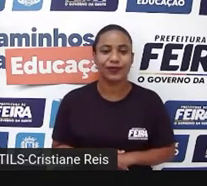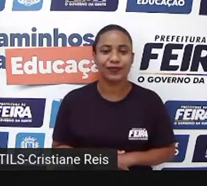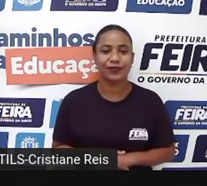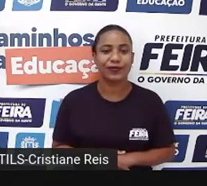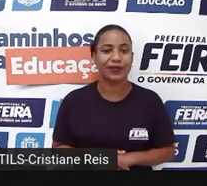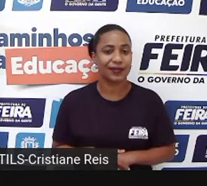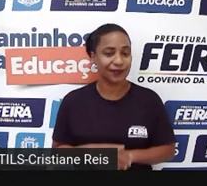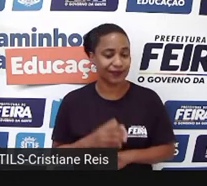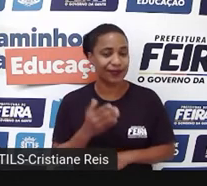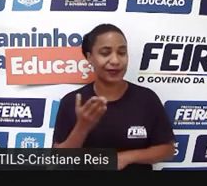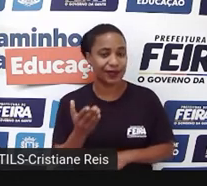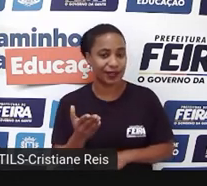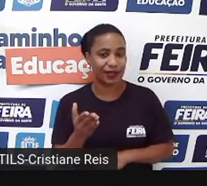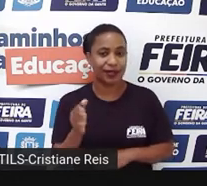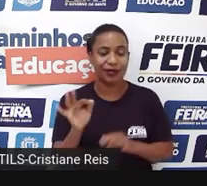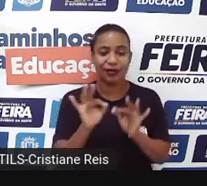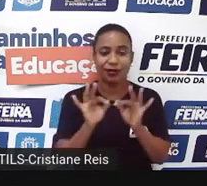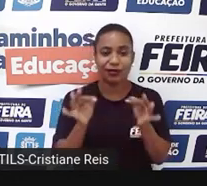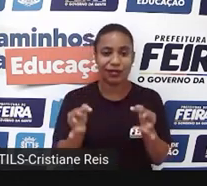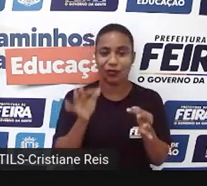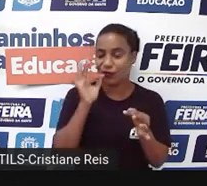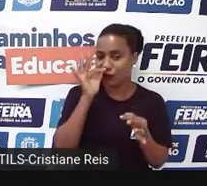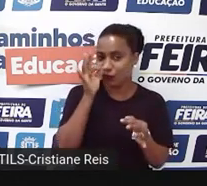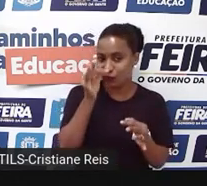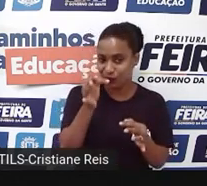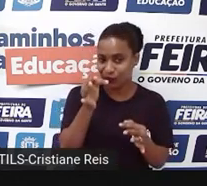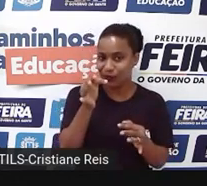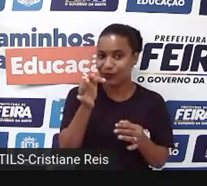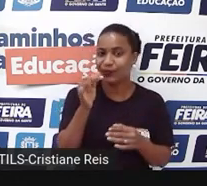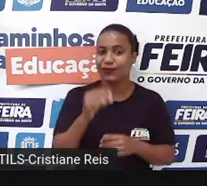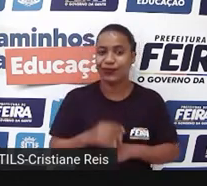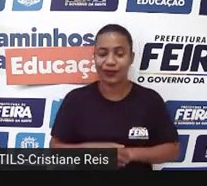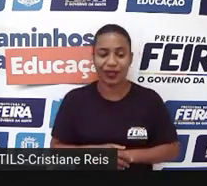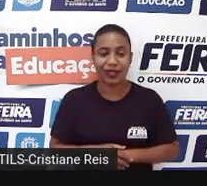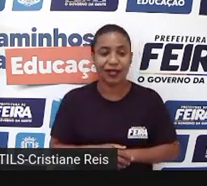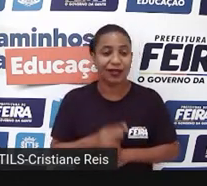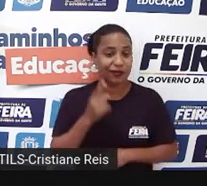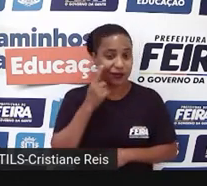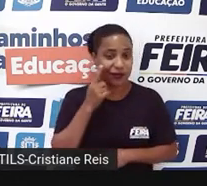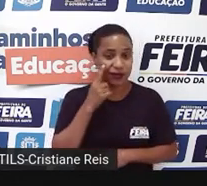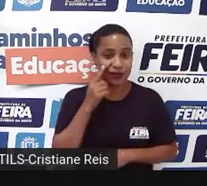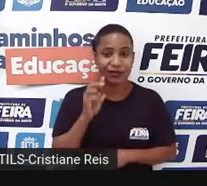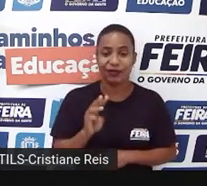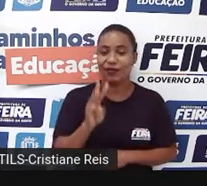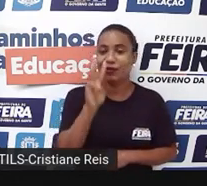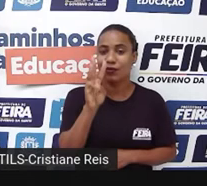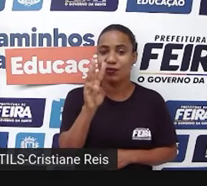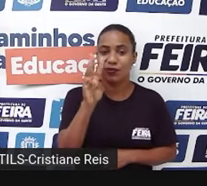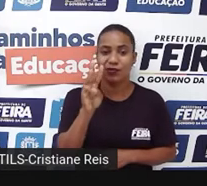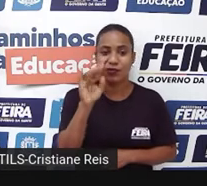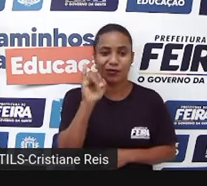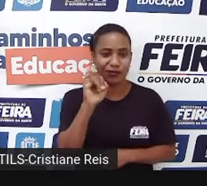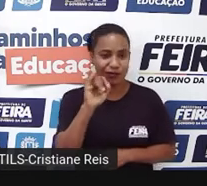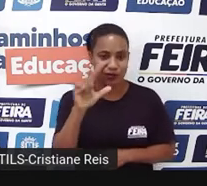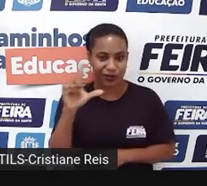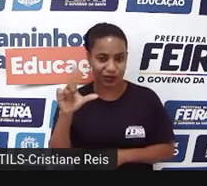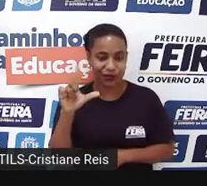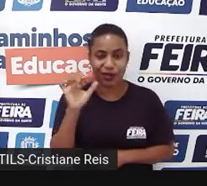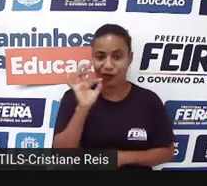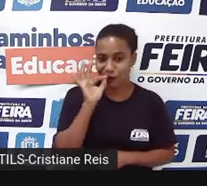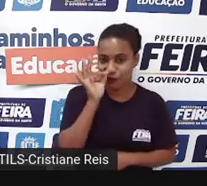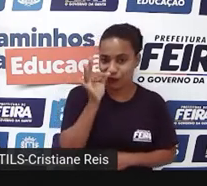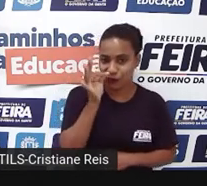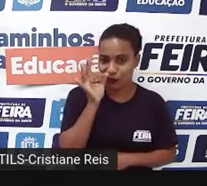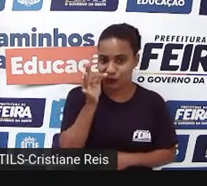Simple future tense. Então, lembre-se sempre, quando vocês virem o will, se liga, é futuro.